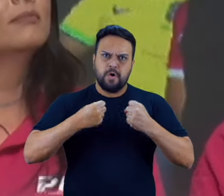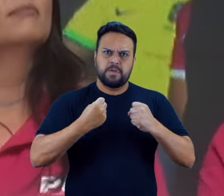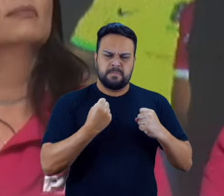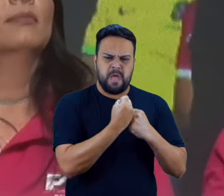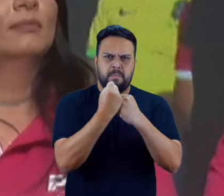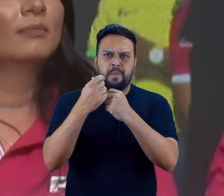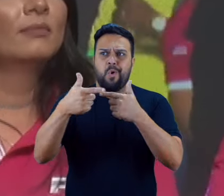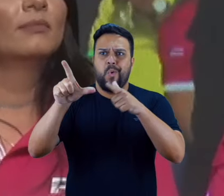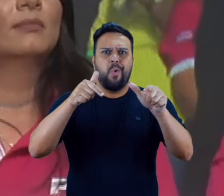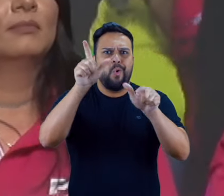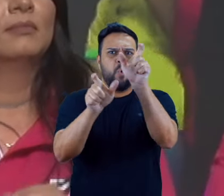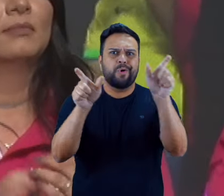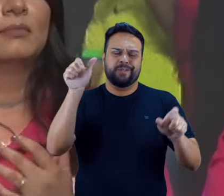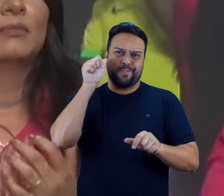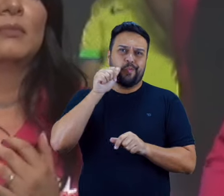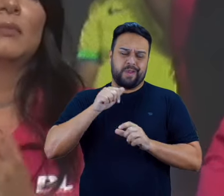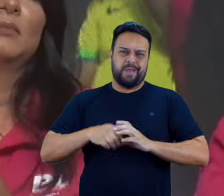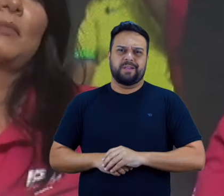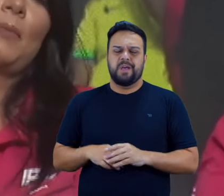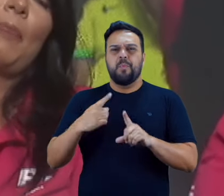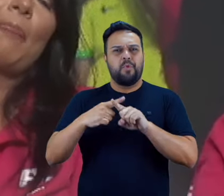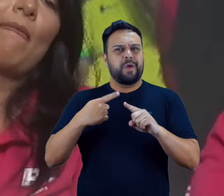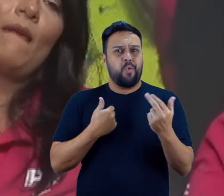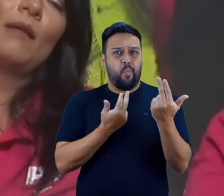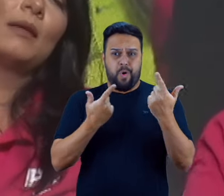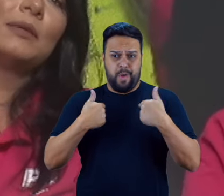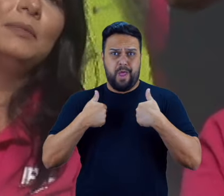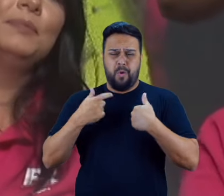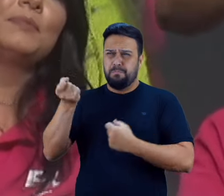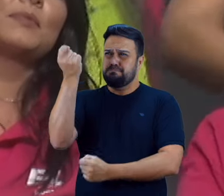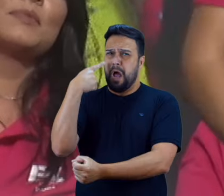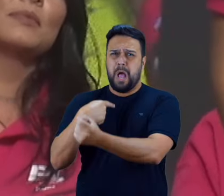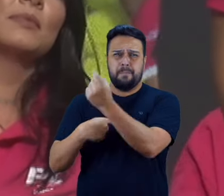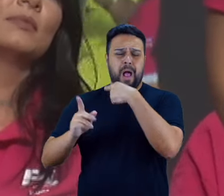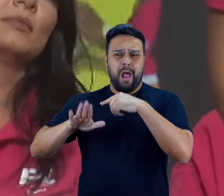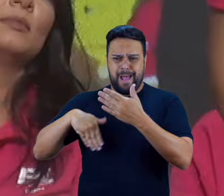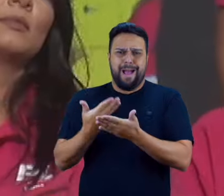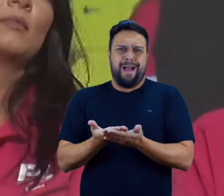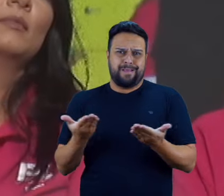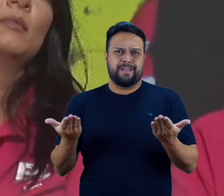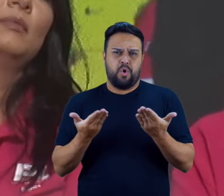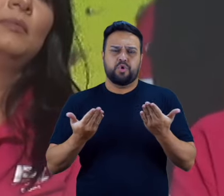passar. Porque eu recebi e recebo